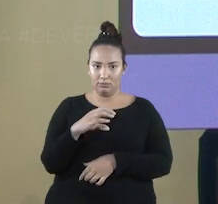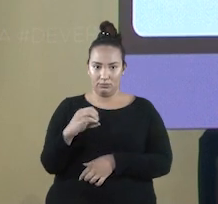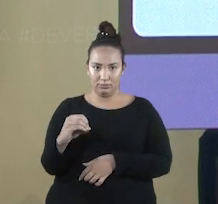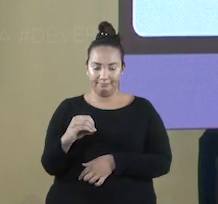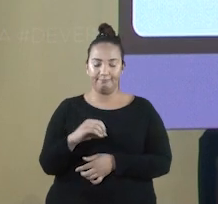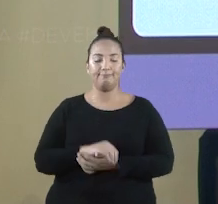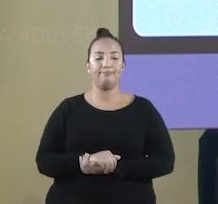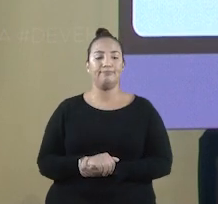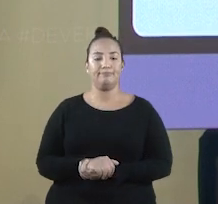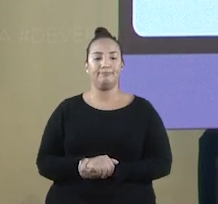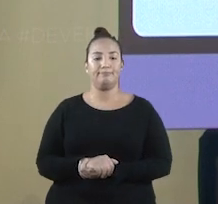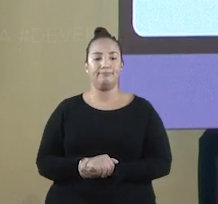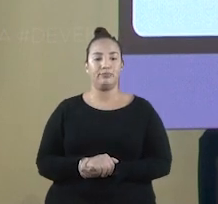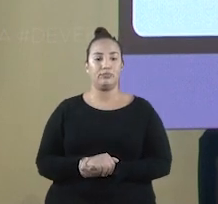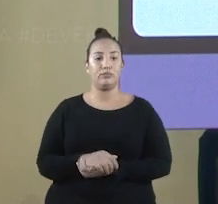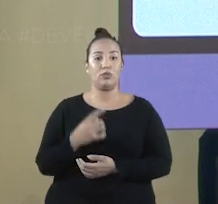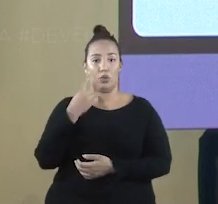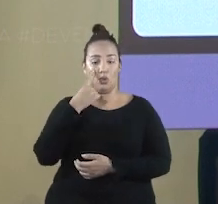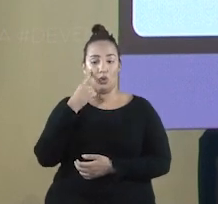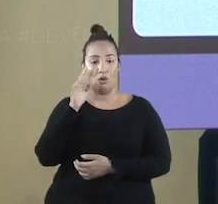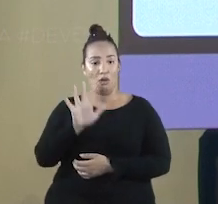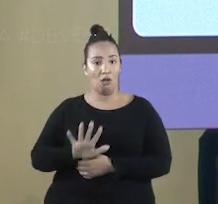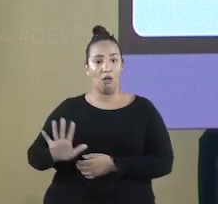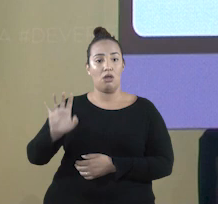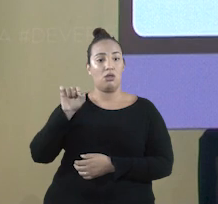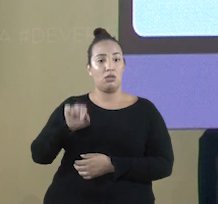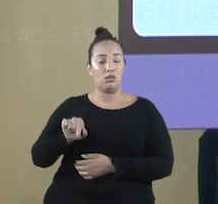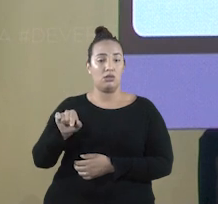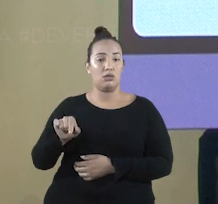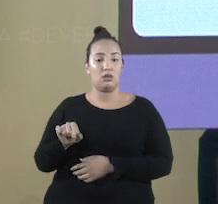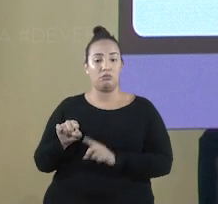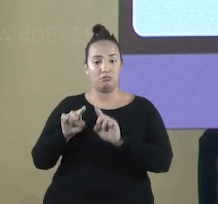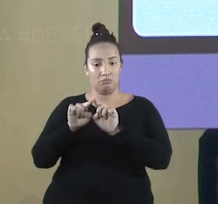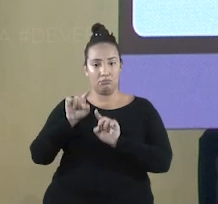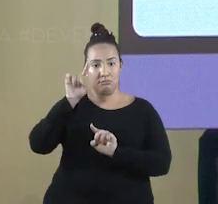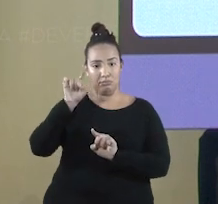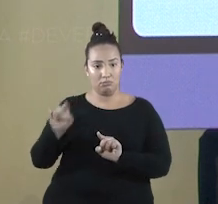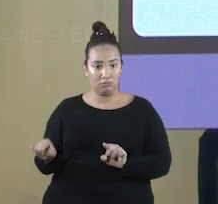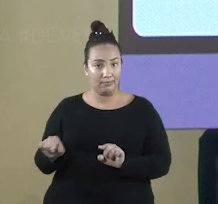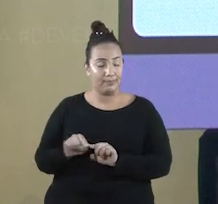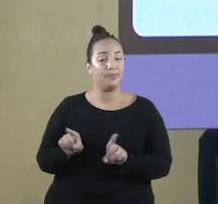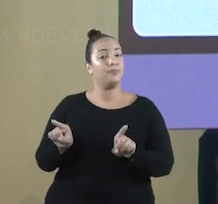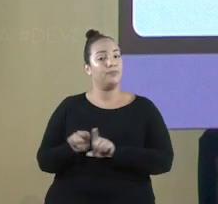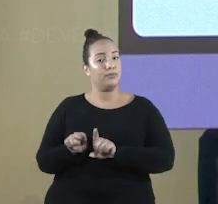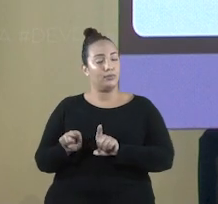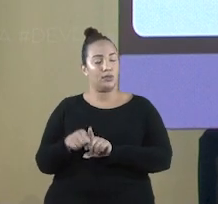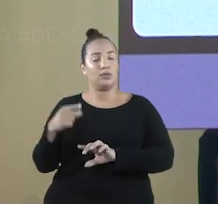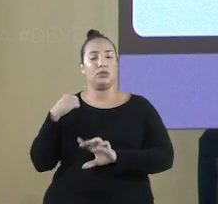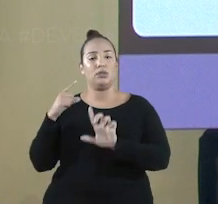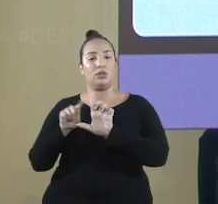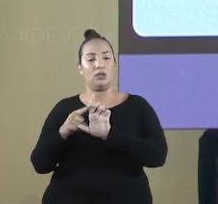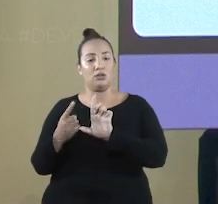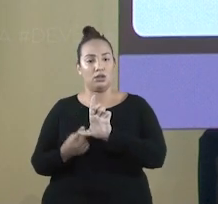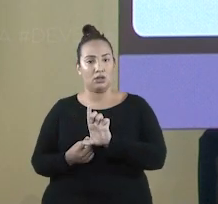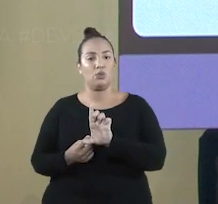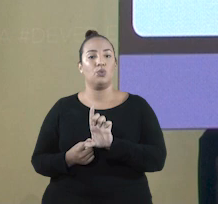ângulo reto, ok? Aqui temos o triângulo 2 e também temos um